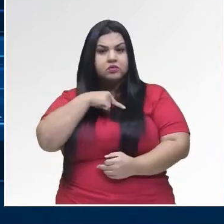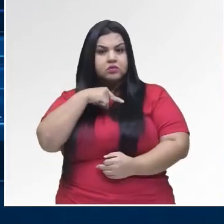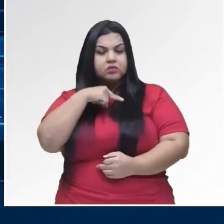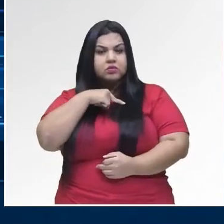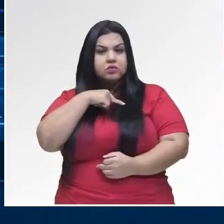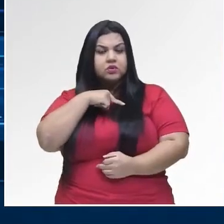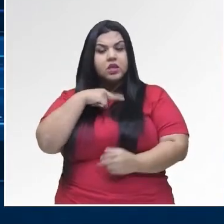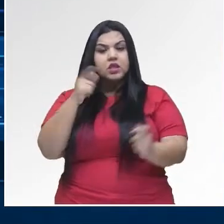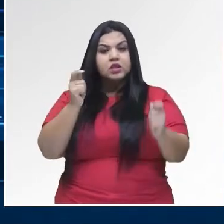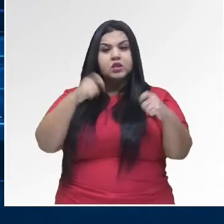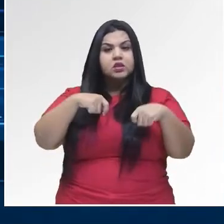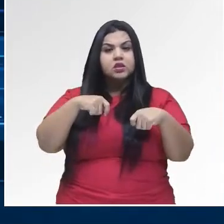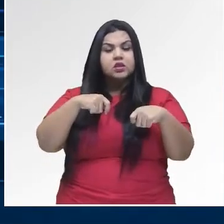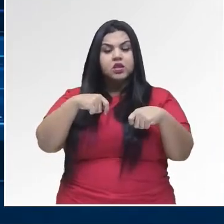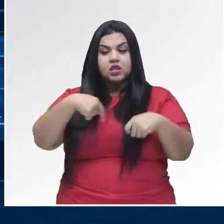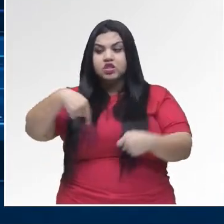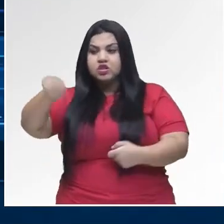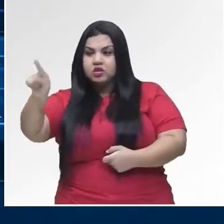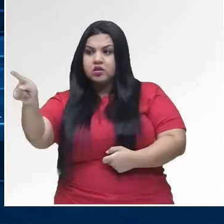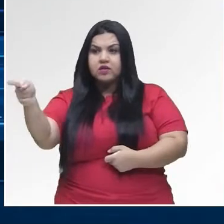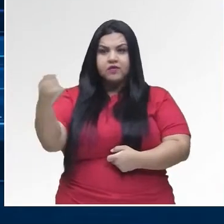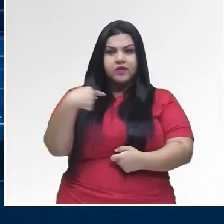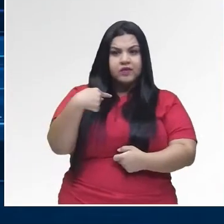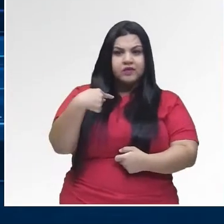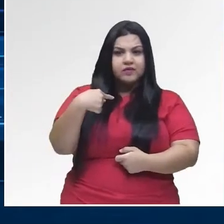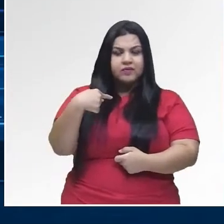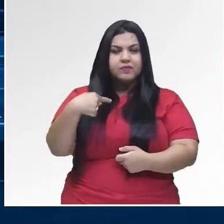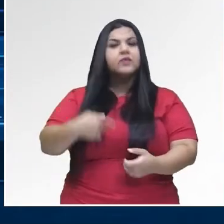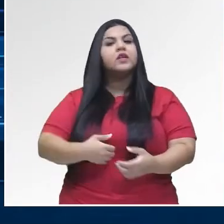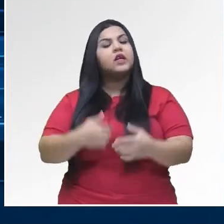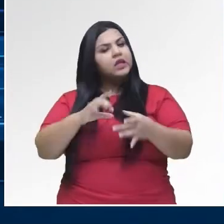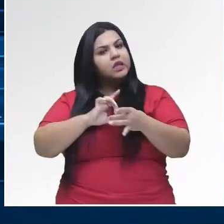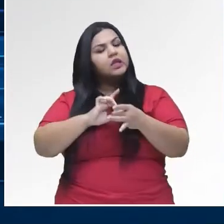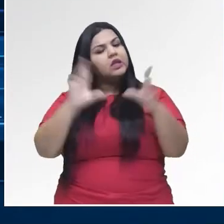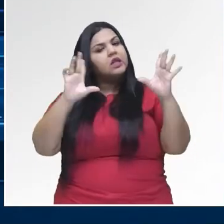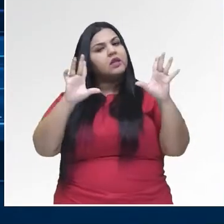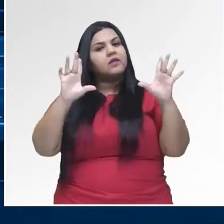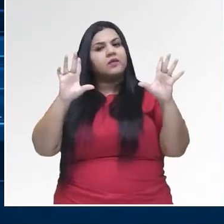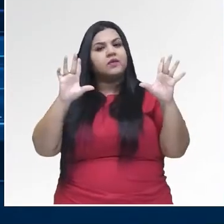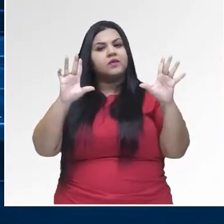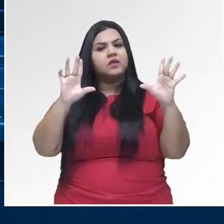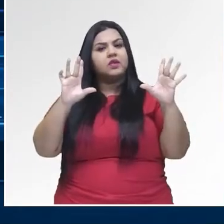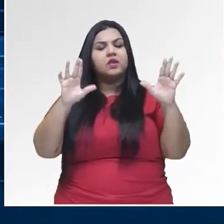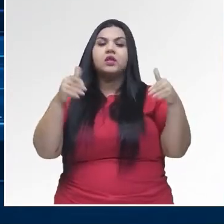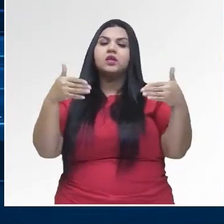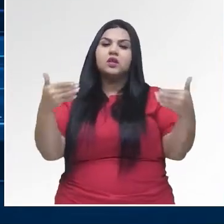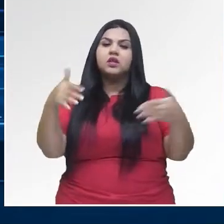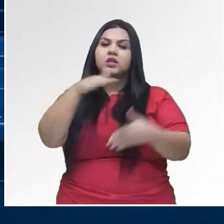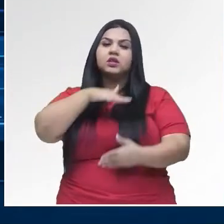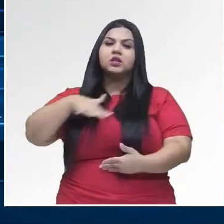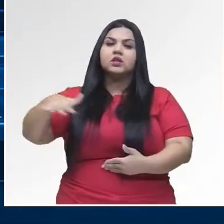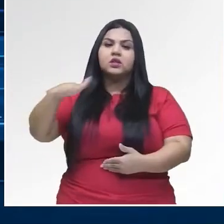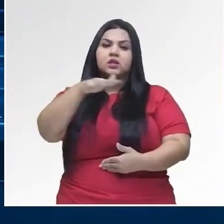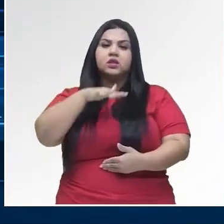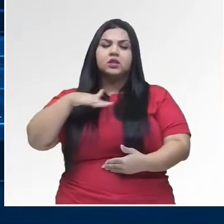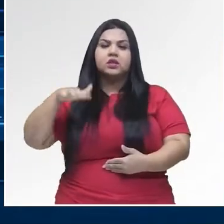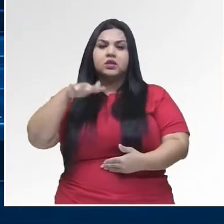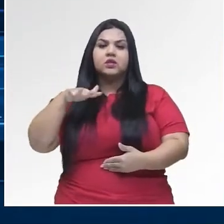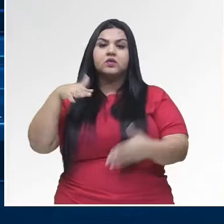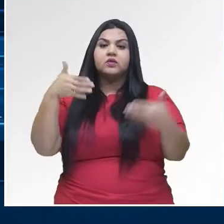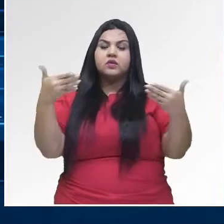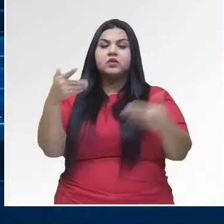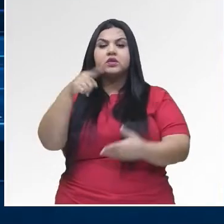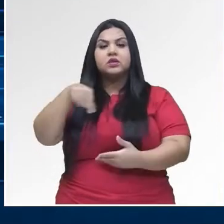a capacidade de ir e vir, é liberdade. Então, nesse campo, né, é quando você